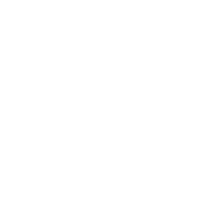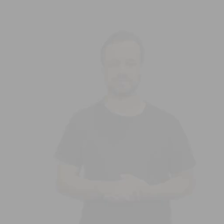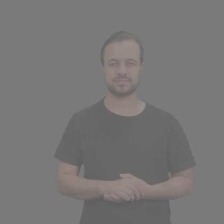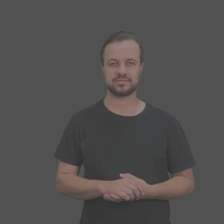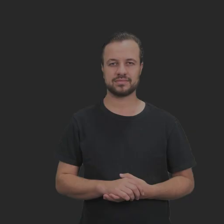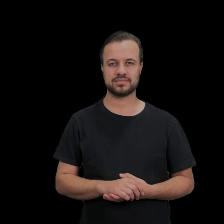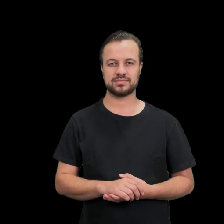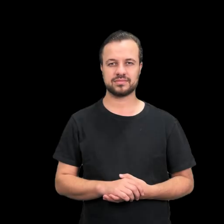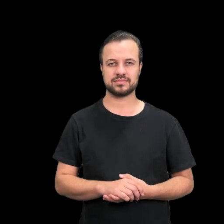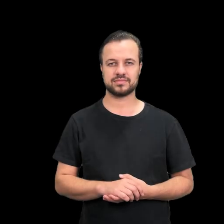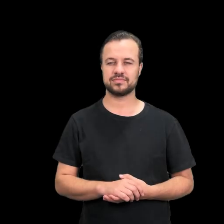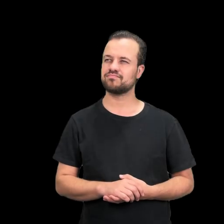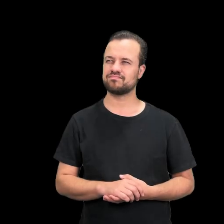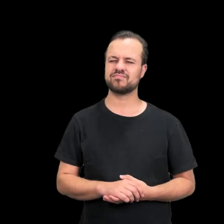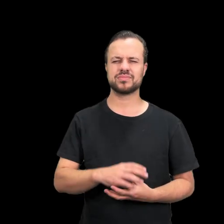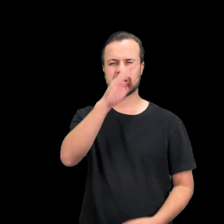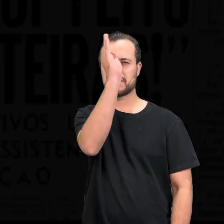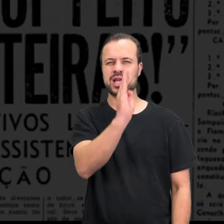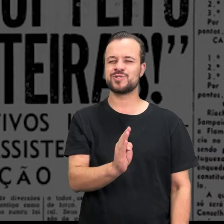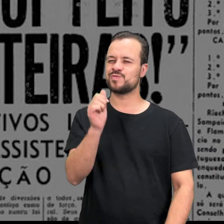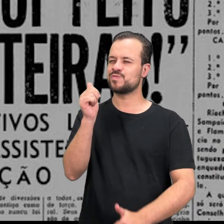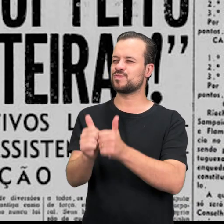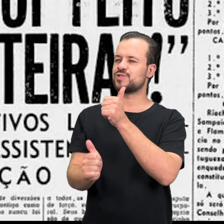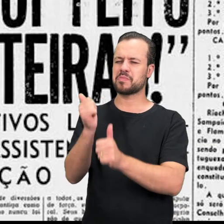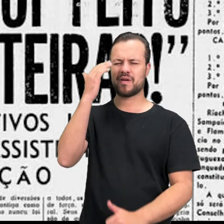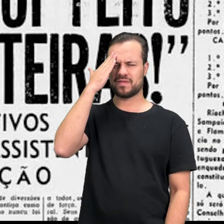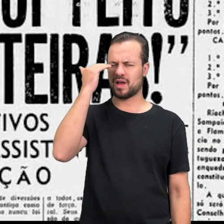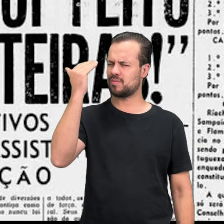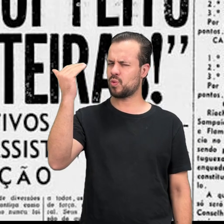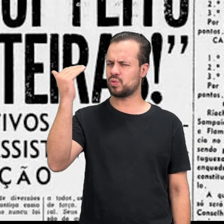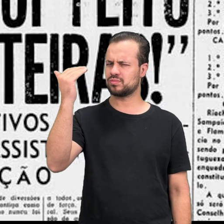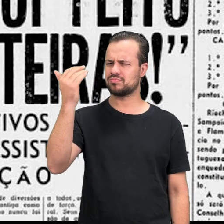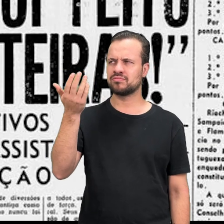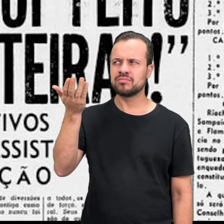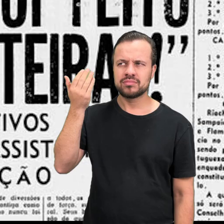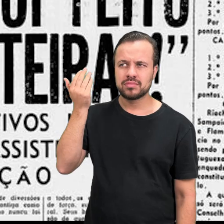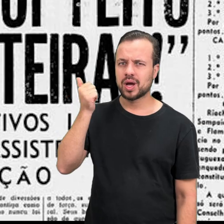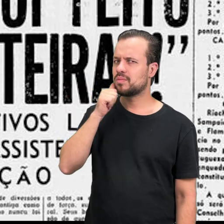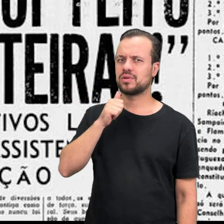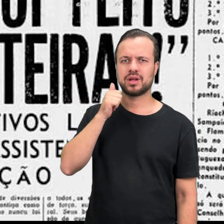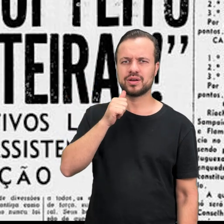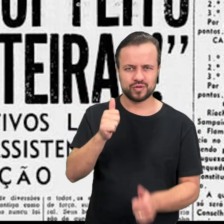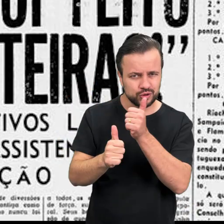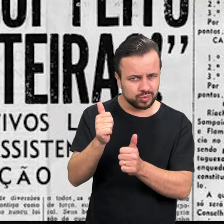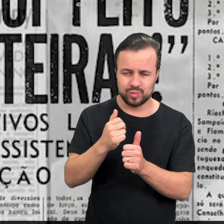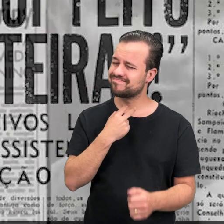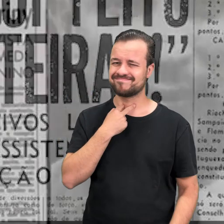O Brasil é o país do futebol, mas por muito tempo as mulheres não puderam jogar.